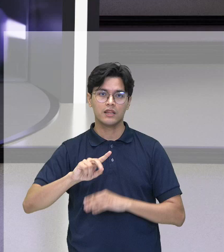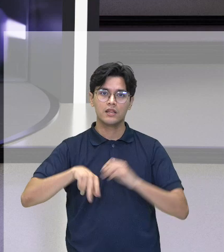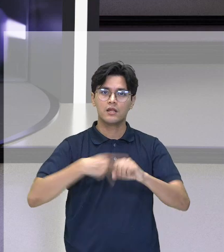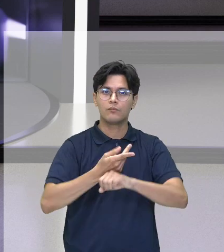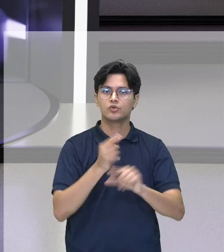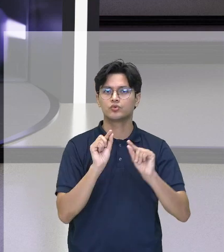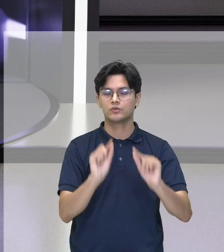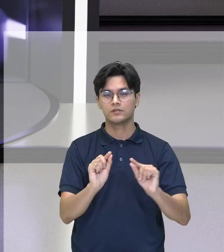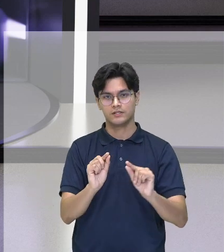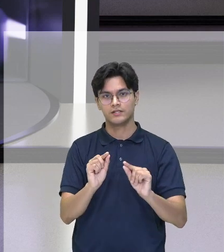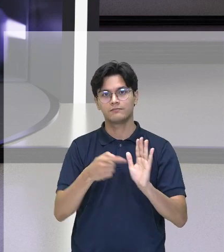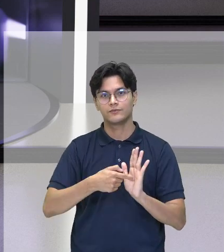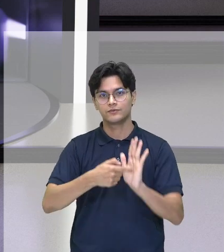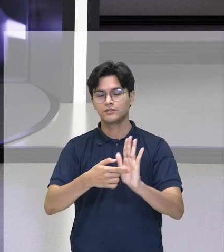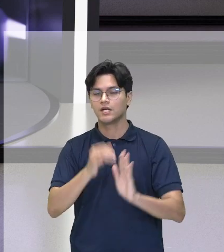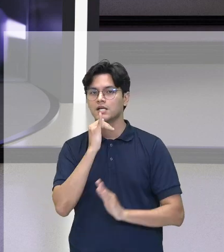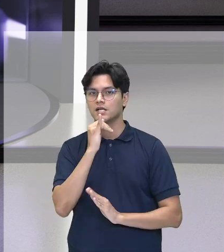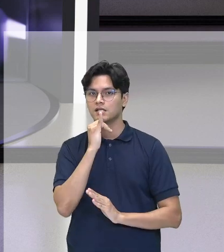um exemplo